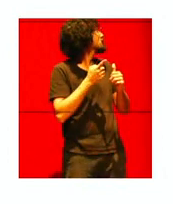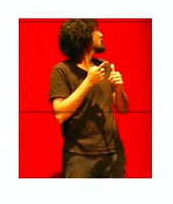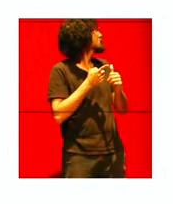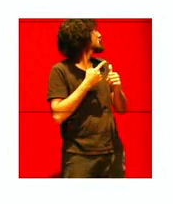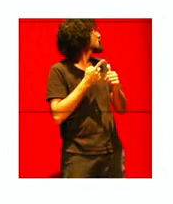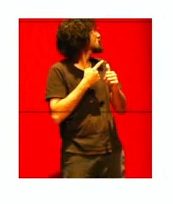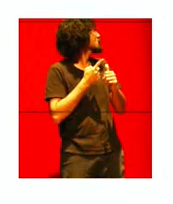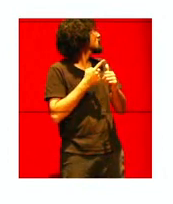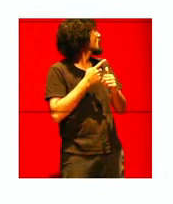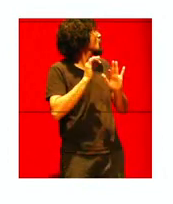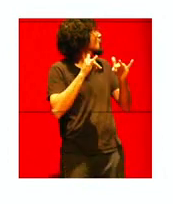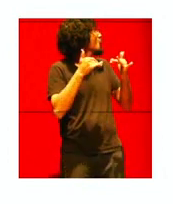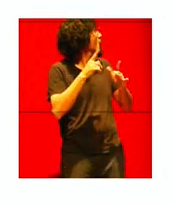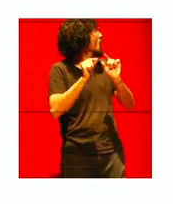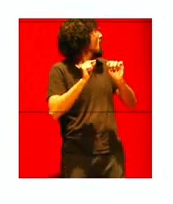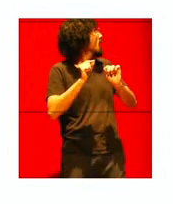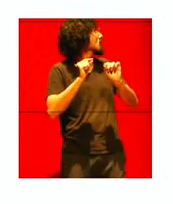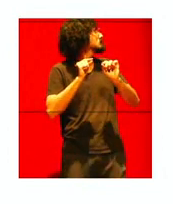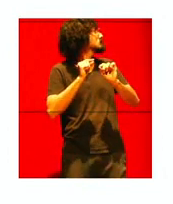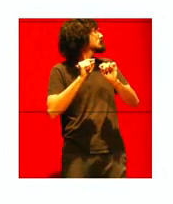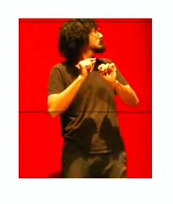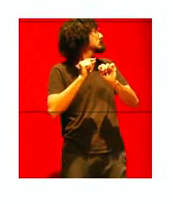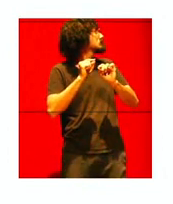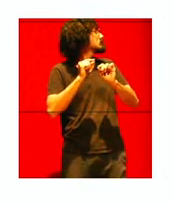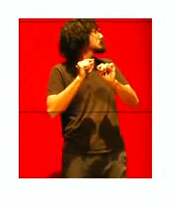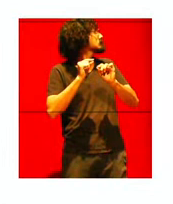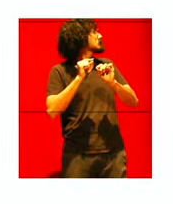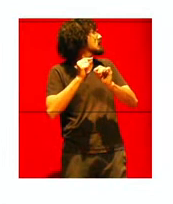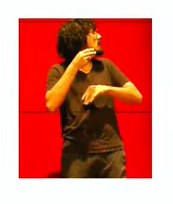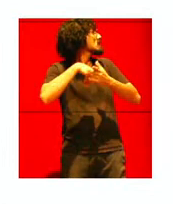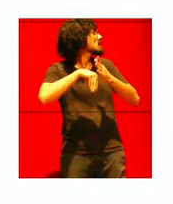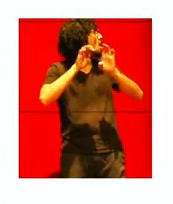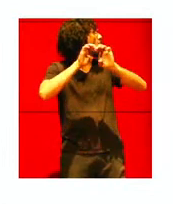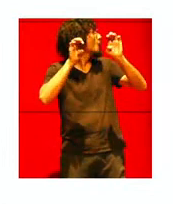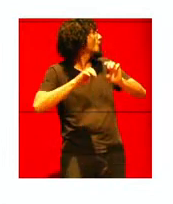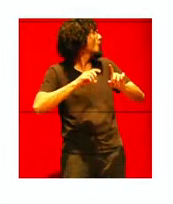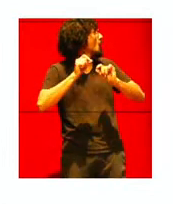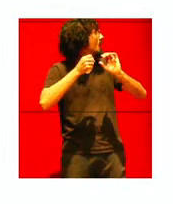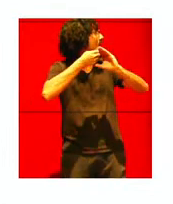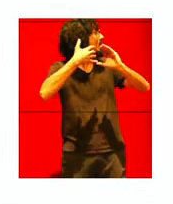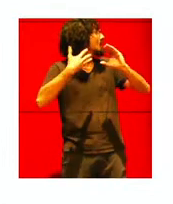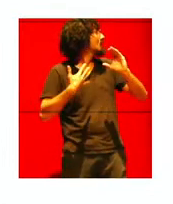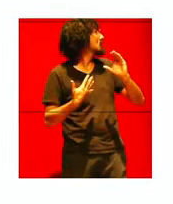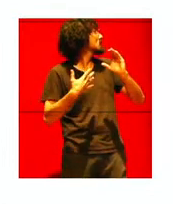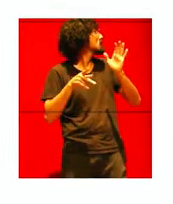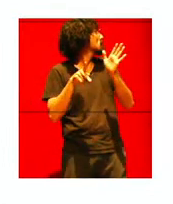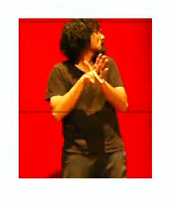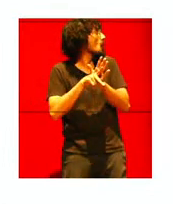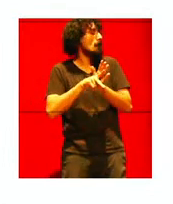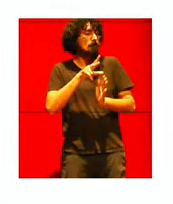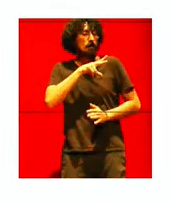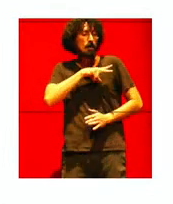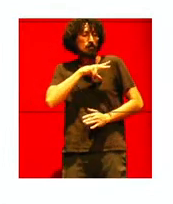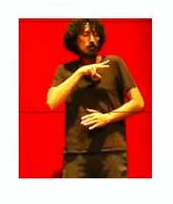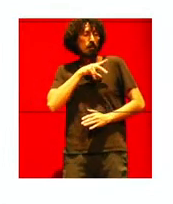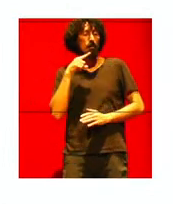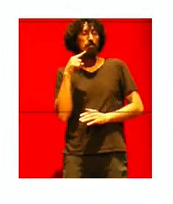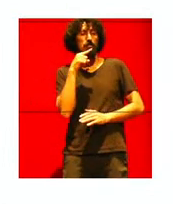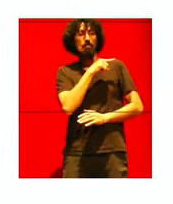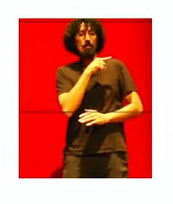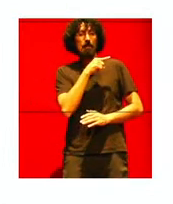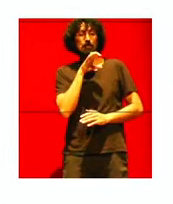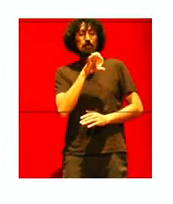que caracteriza o relato pessoal de APS como modalidade falada da língua é, letra